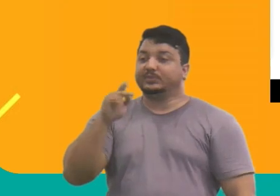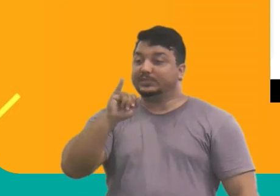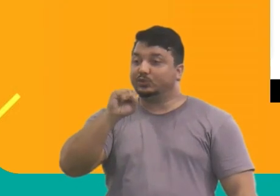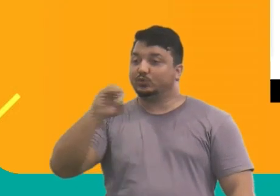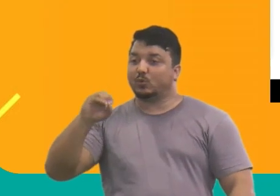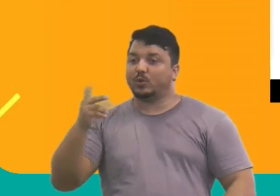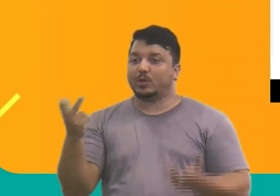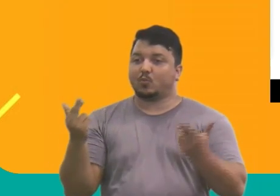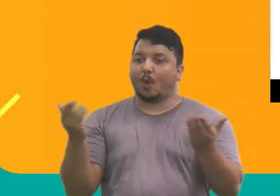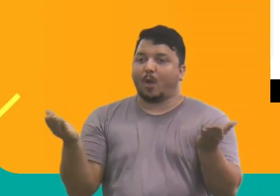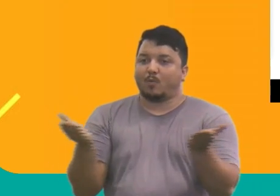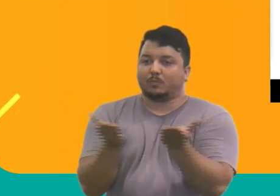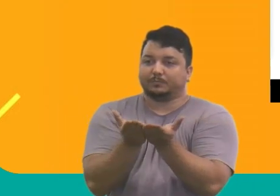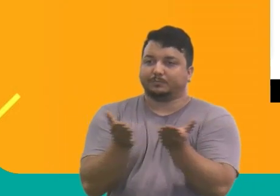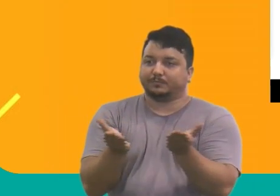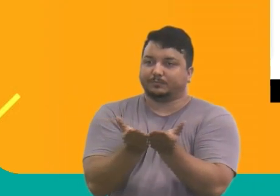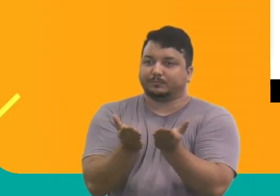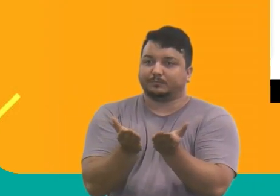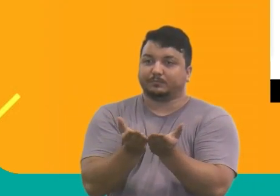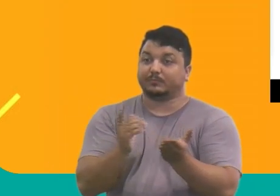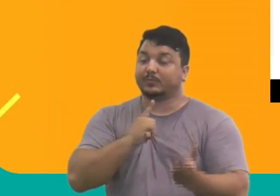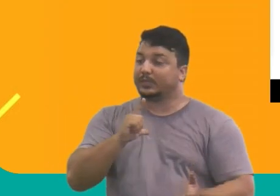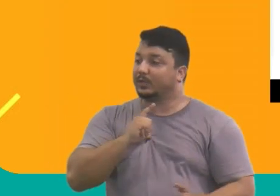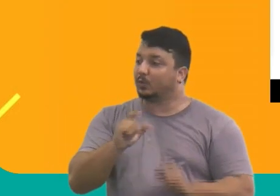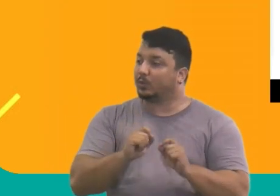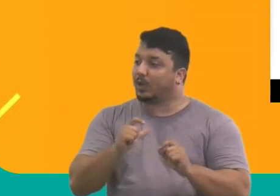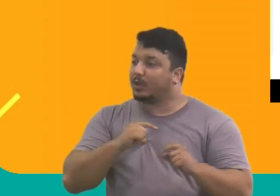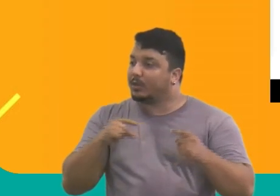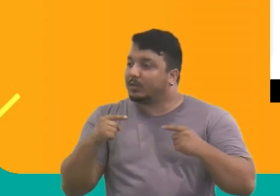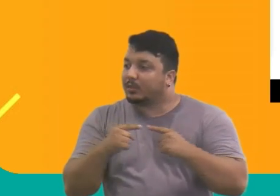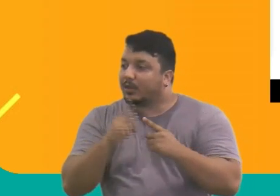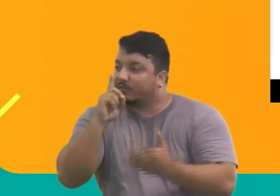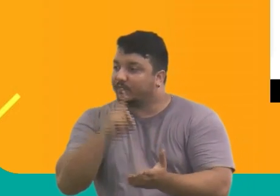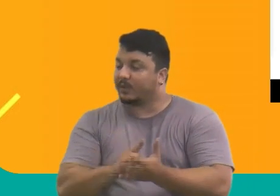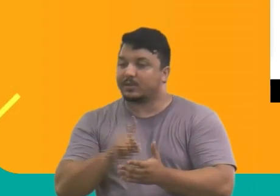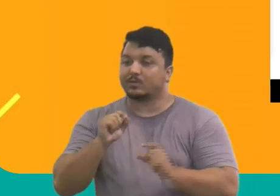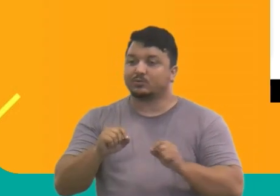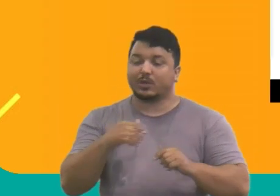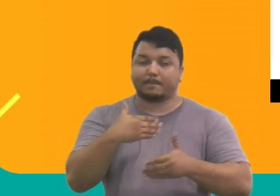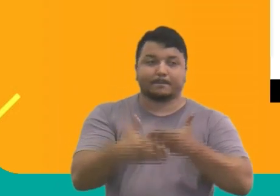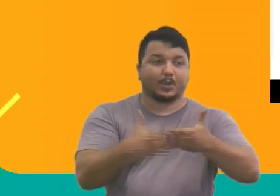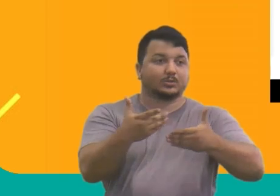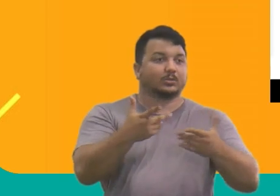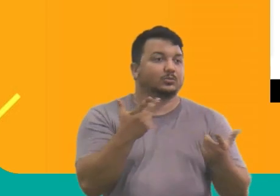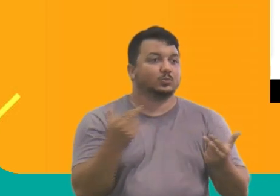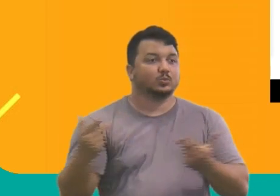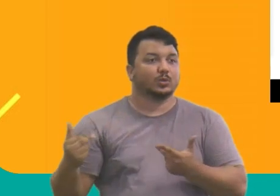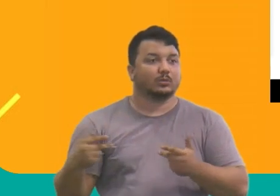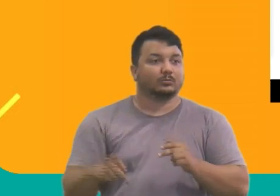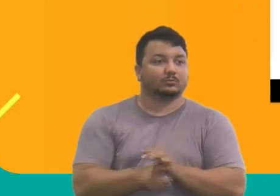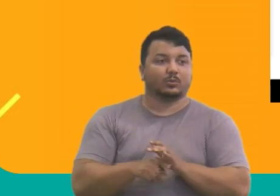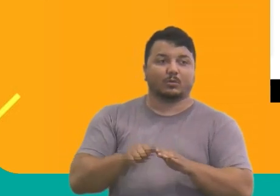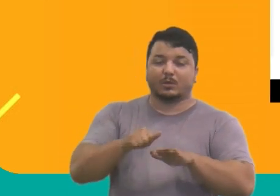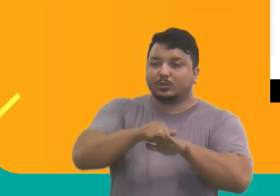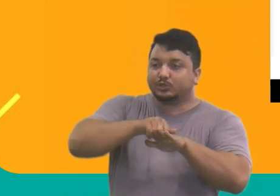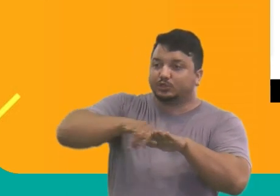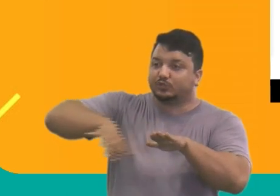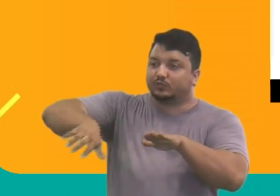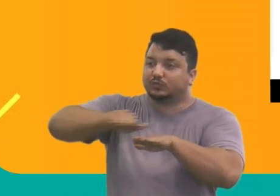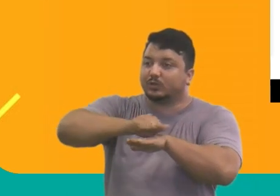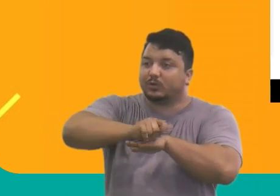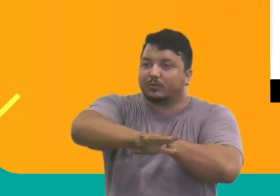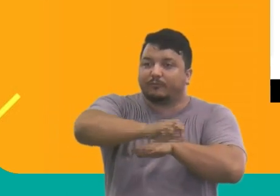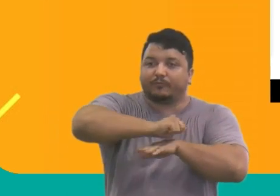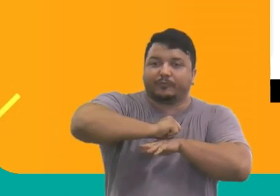igual. Na realidade, quando a gente fala, a gente tem o processo exatamente de difusão, que é um